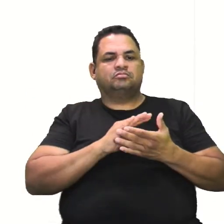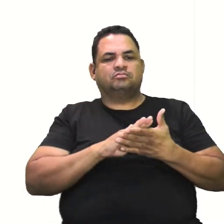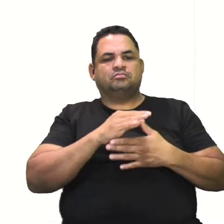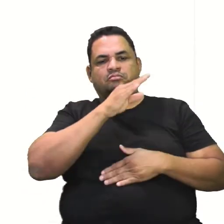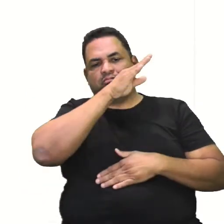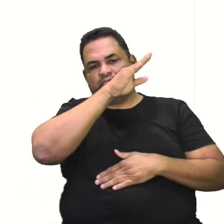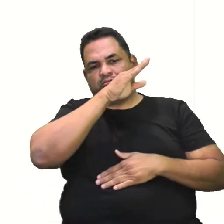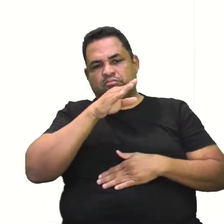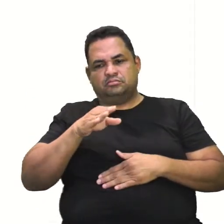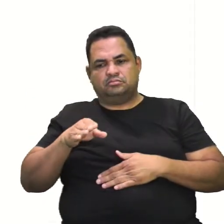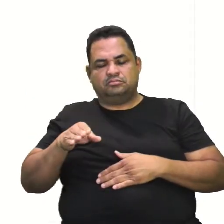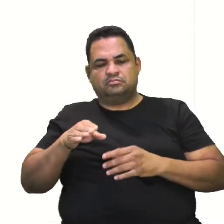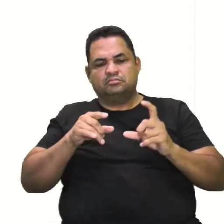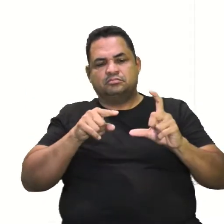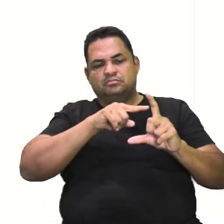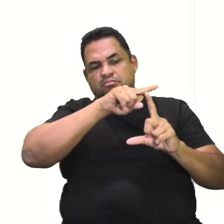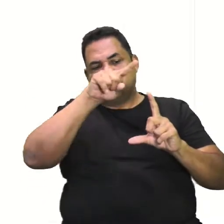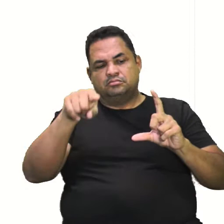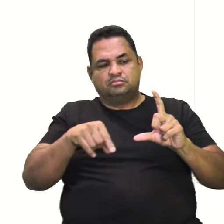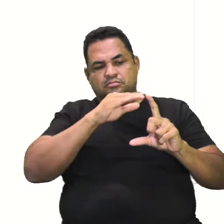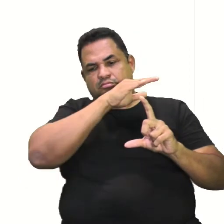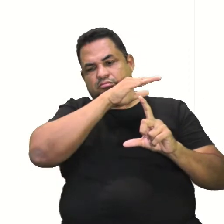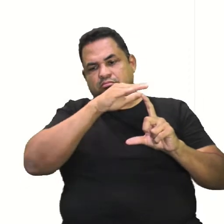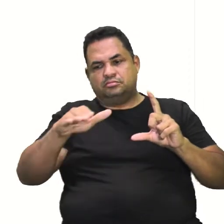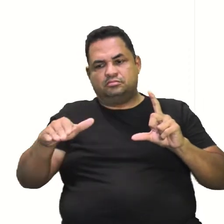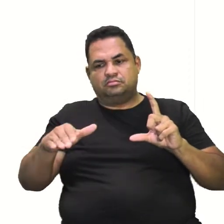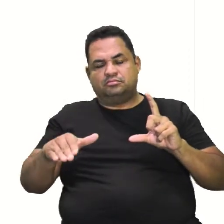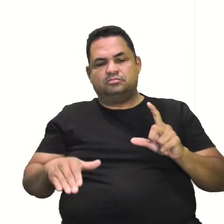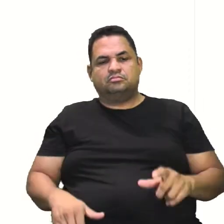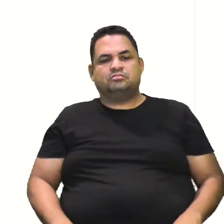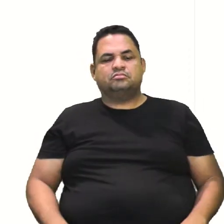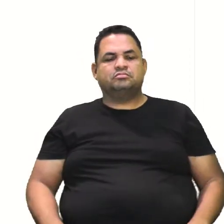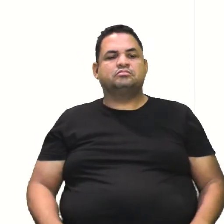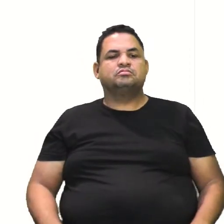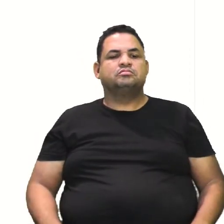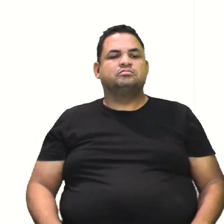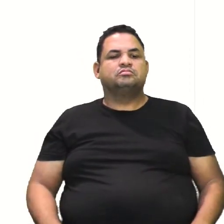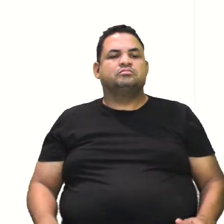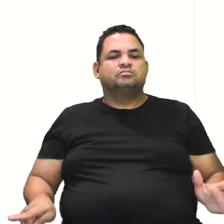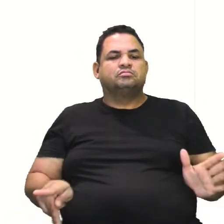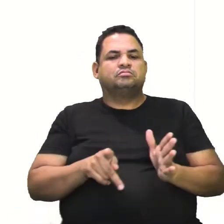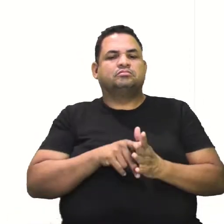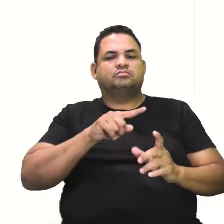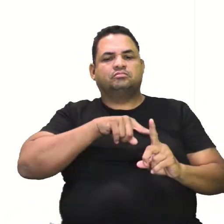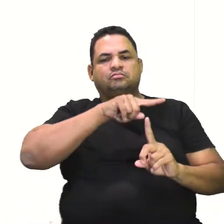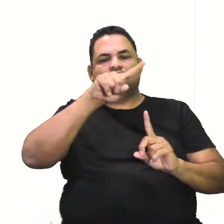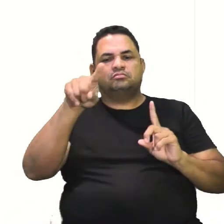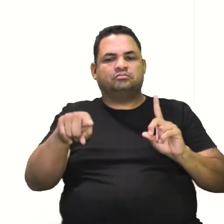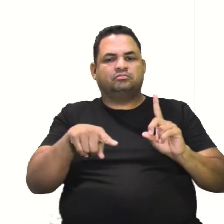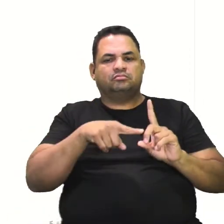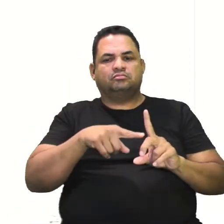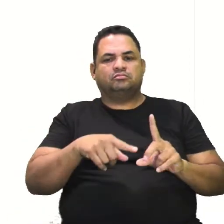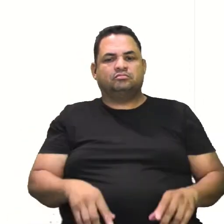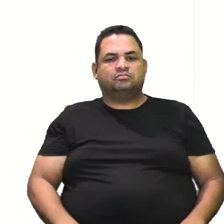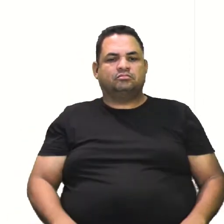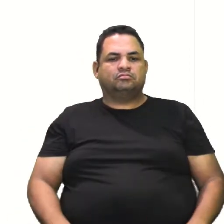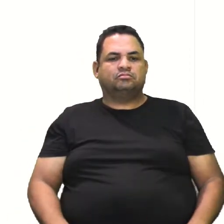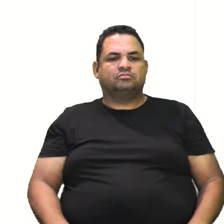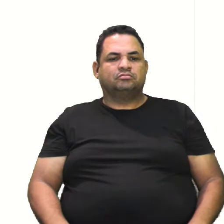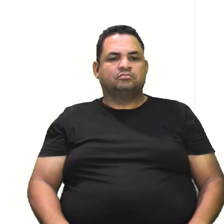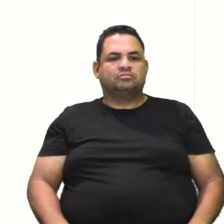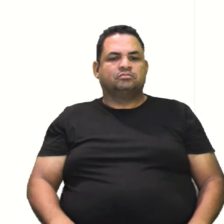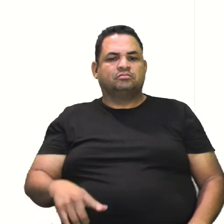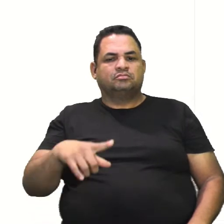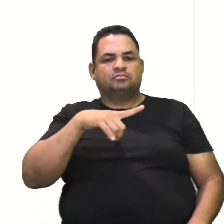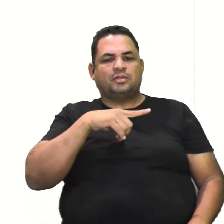é tangente à circunferência e a própria circunferência. Bom, eu já sei que a reta tangente só